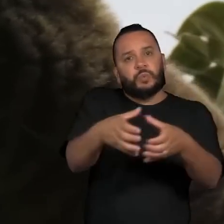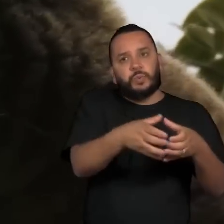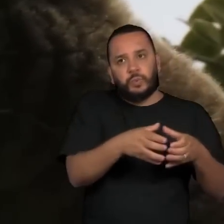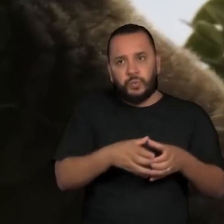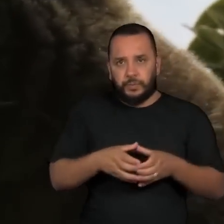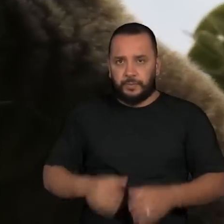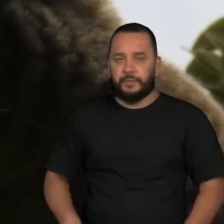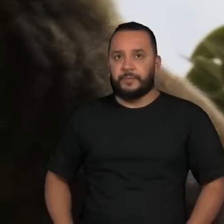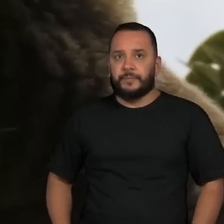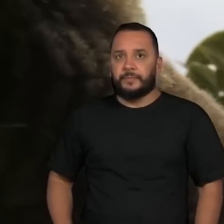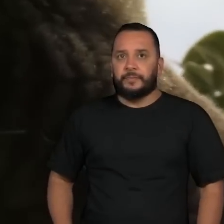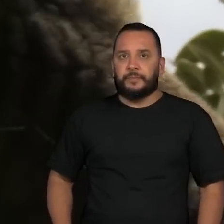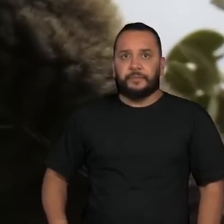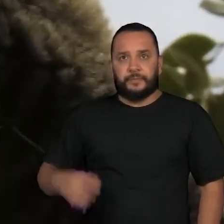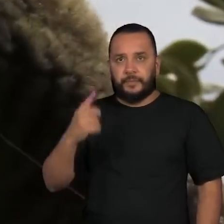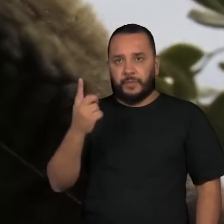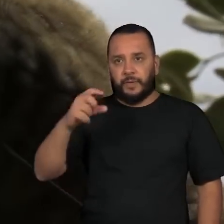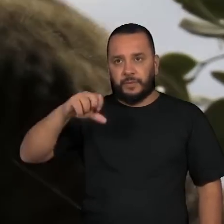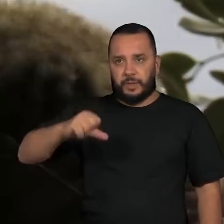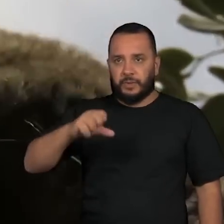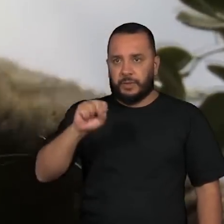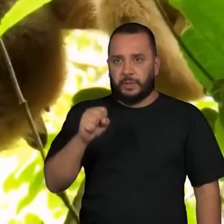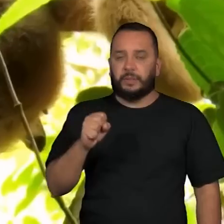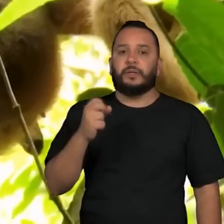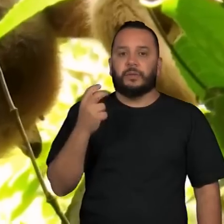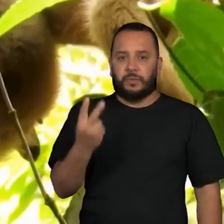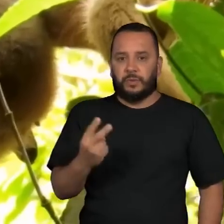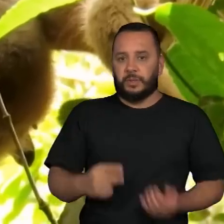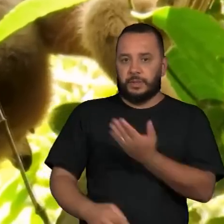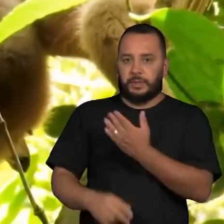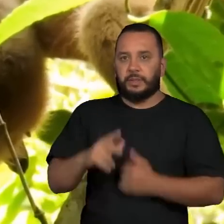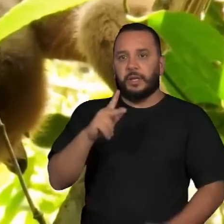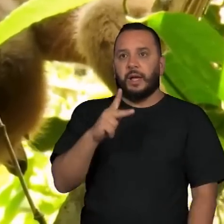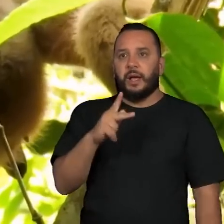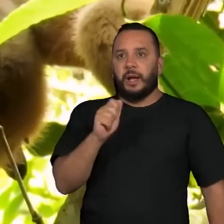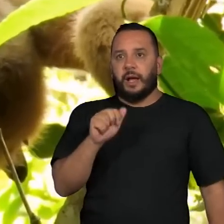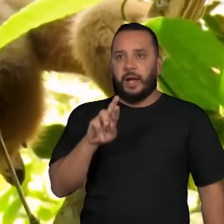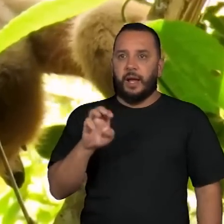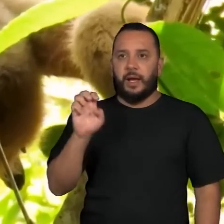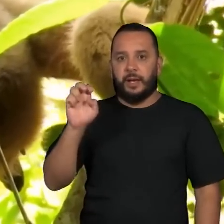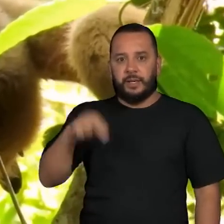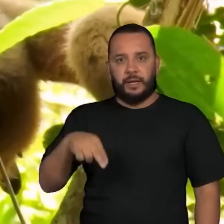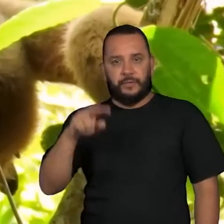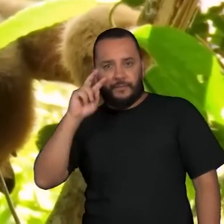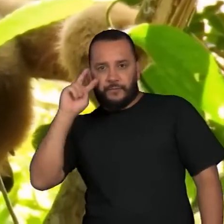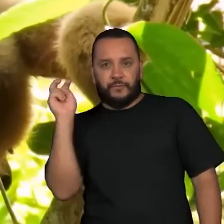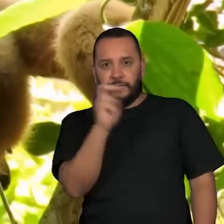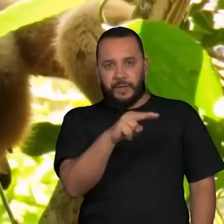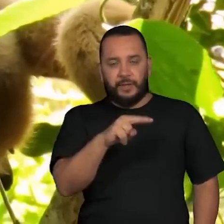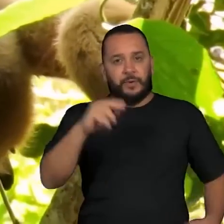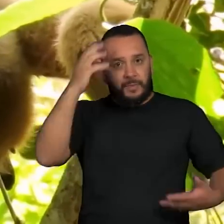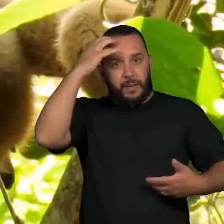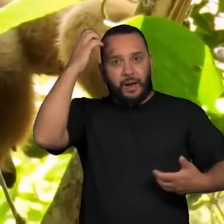Em 1982, os caminhos de Karen Stryer foram atravessados pelo muriqui. A maioria das ideias,